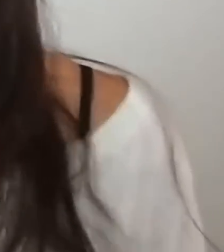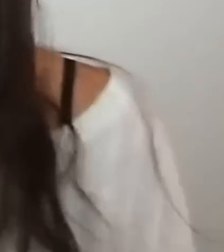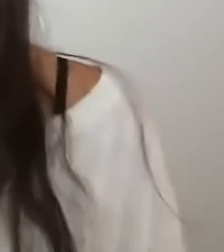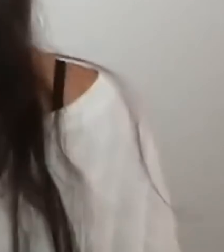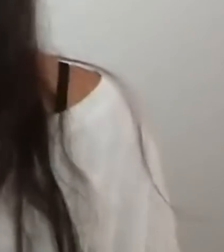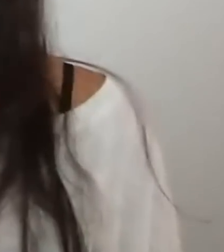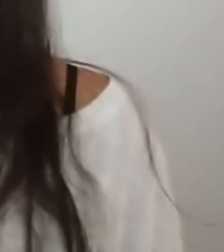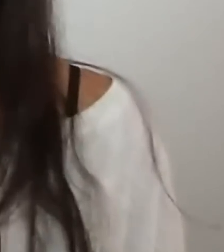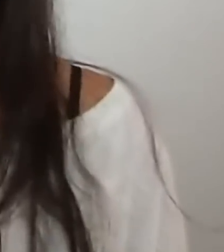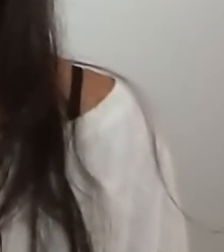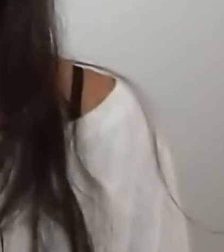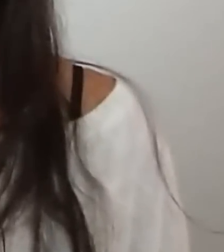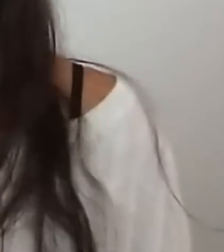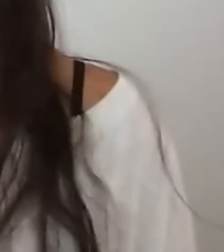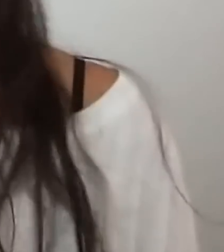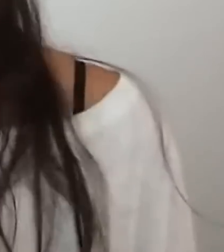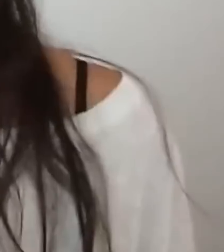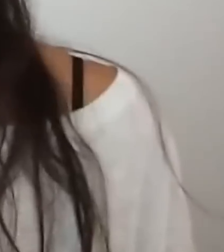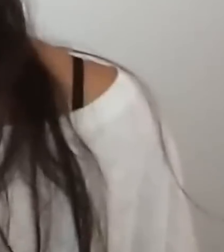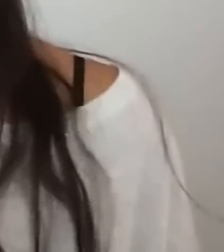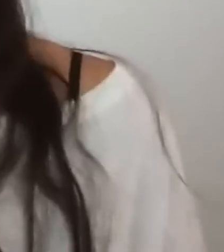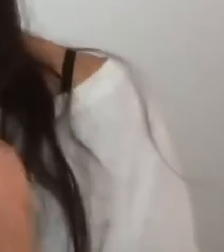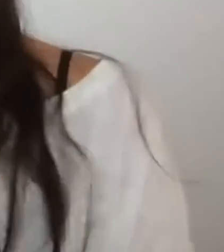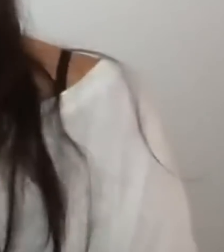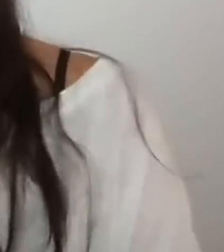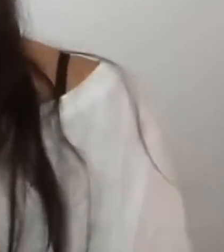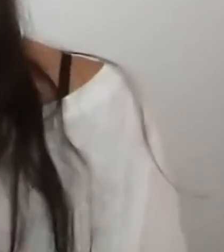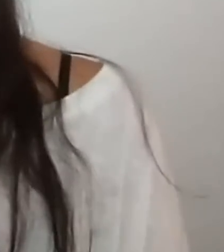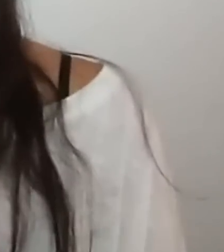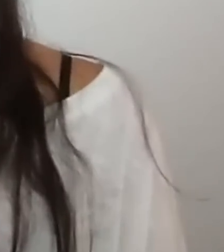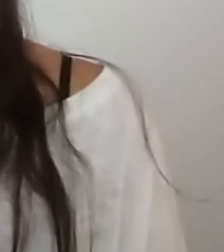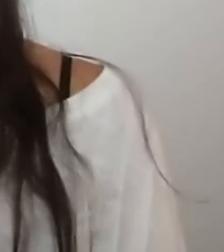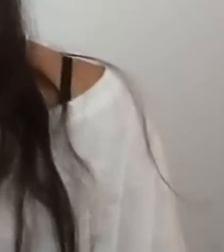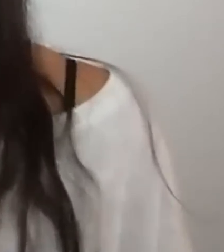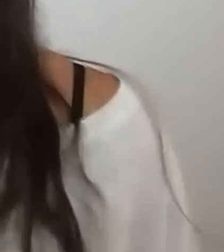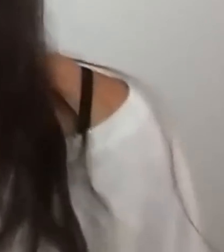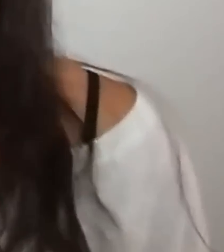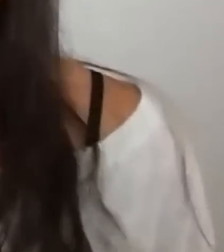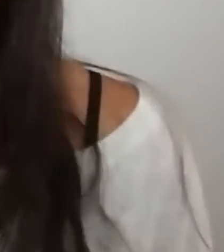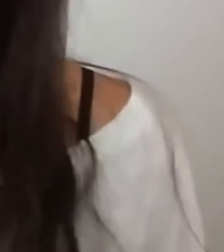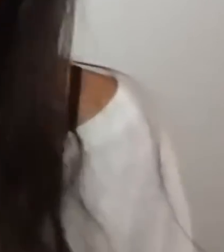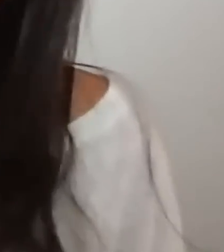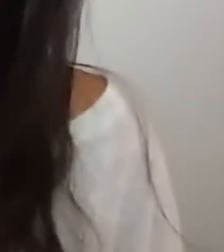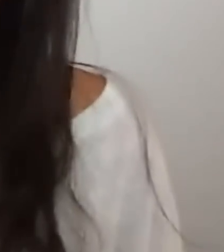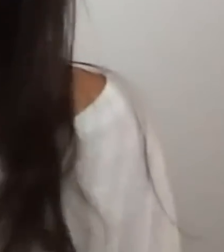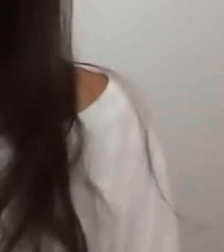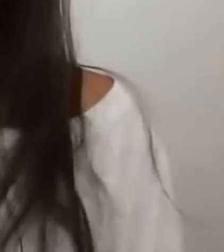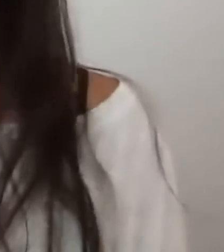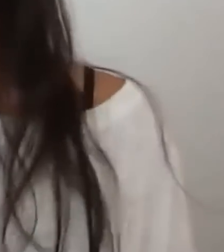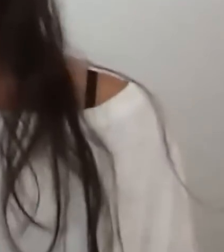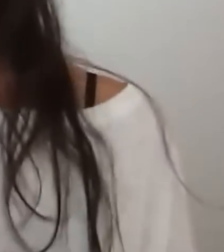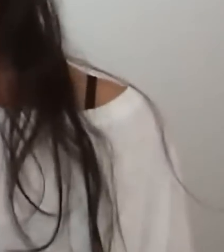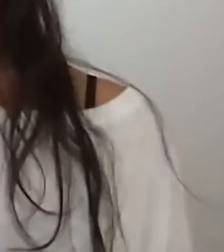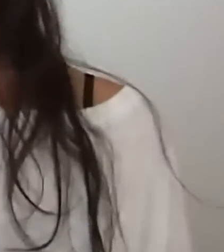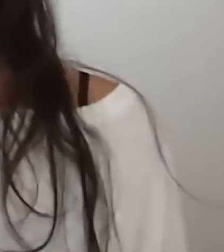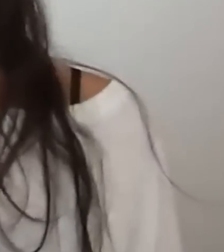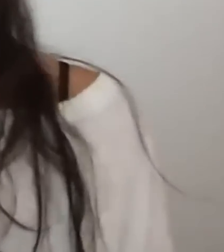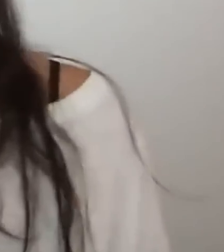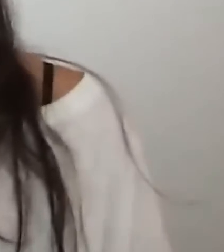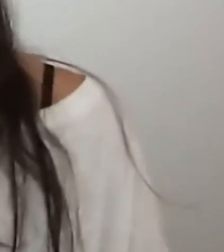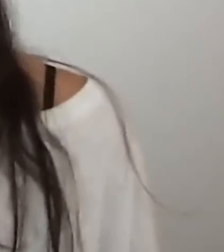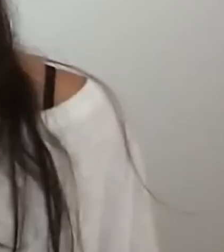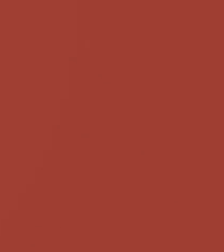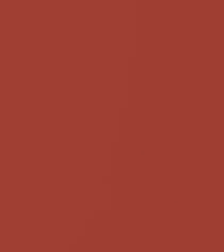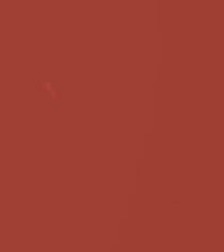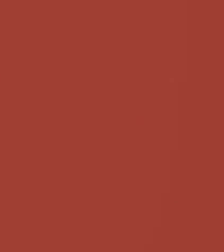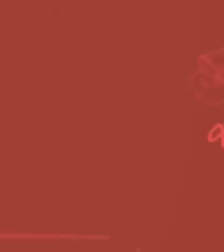nutrição. Bem legal, né? Pois é. Por hoje é só, pessoal. Amanhã eu tô de volta. Tchau,